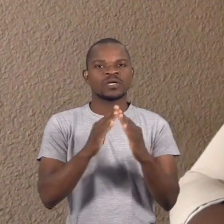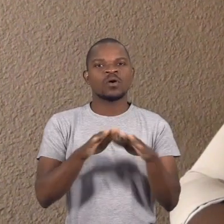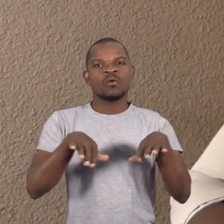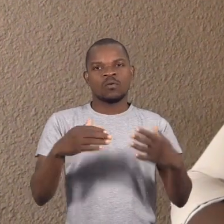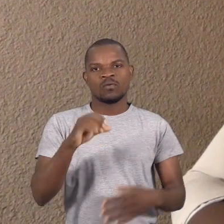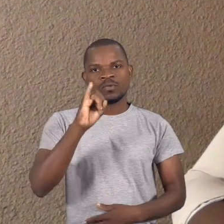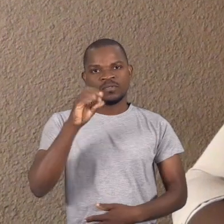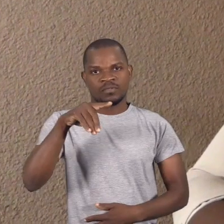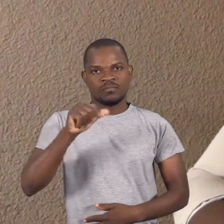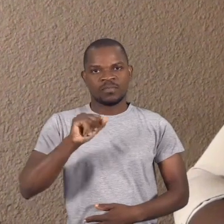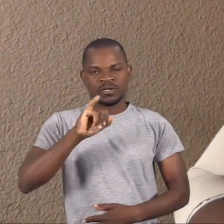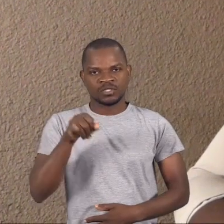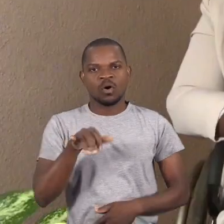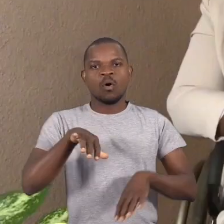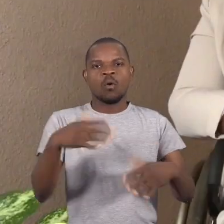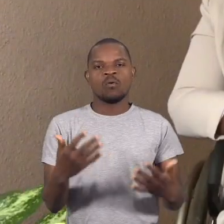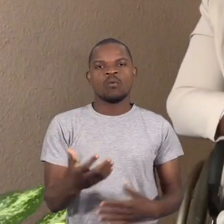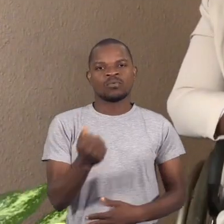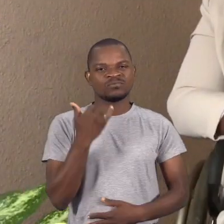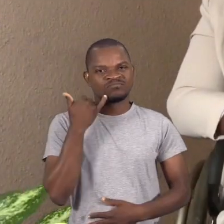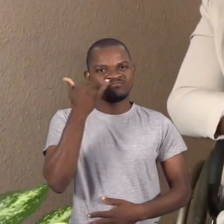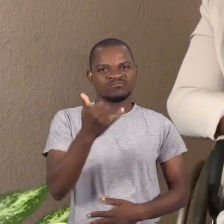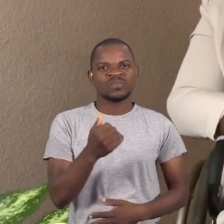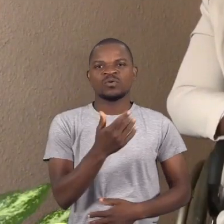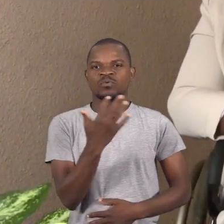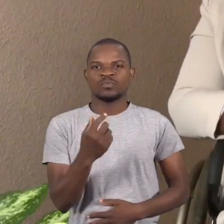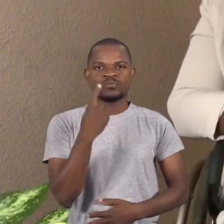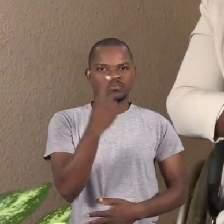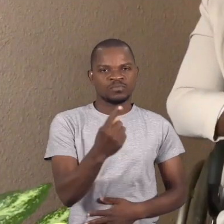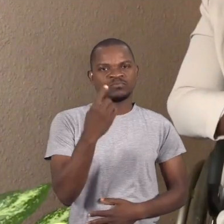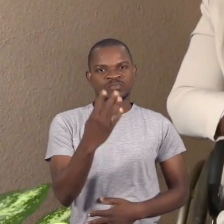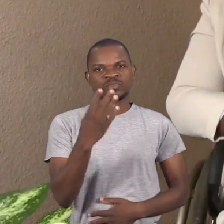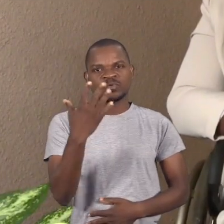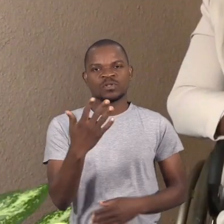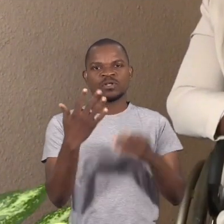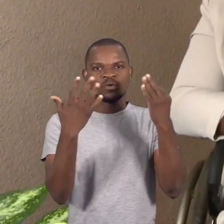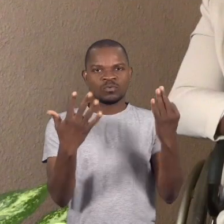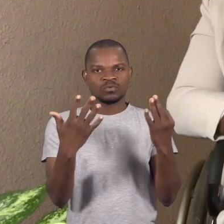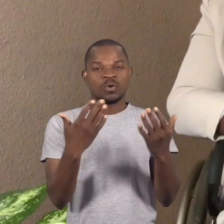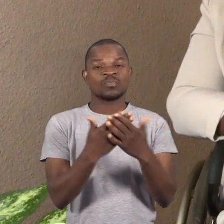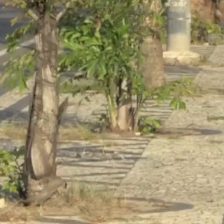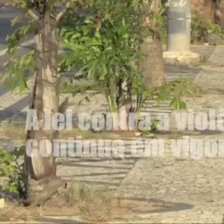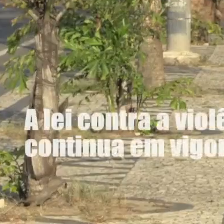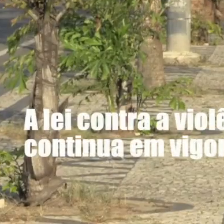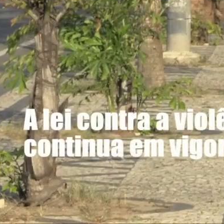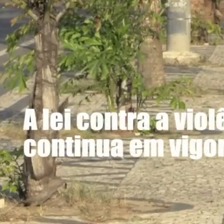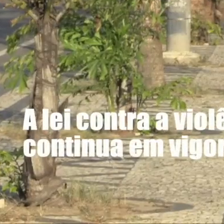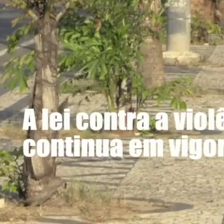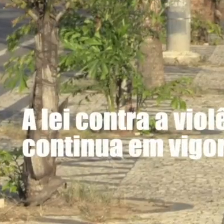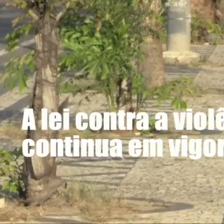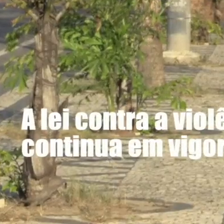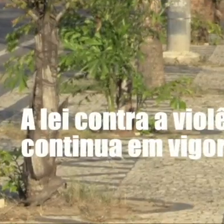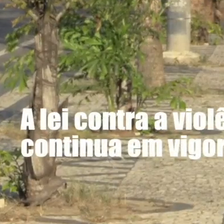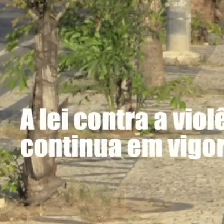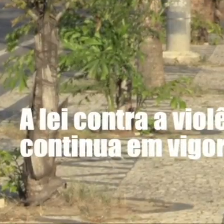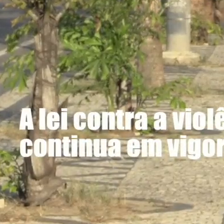ação social e paz e ainda poderá ligar para o número 1458 a lei contra a